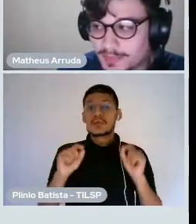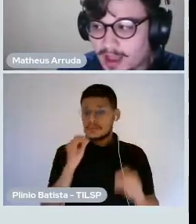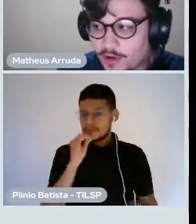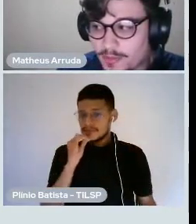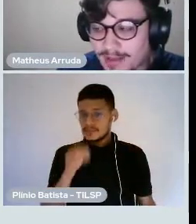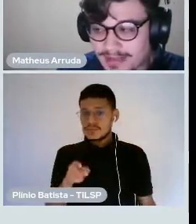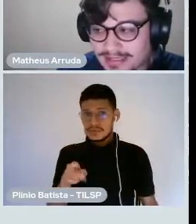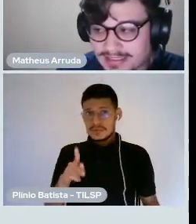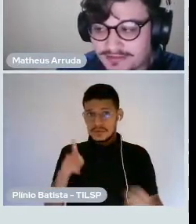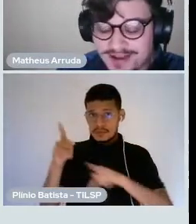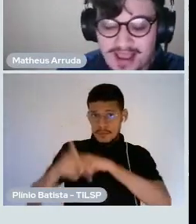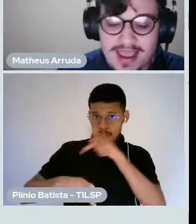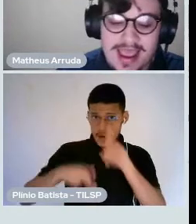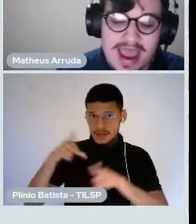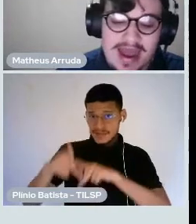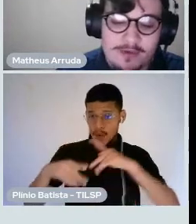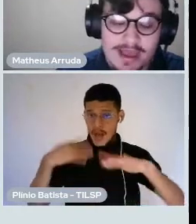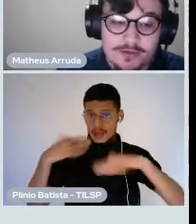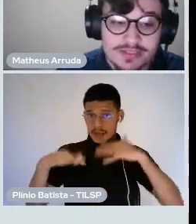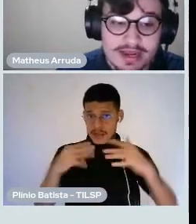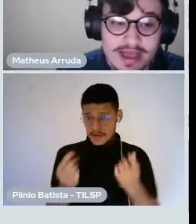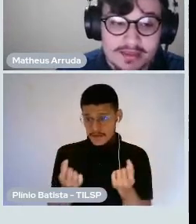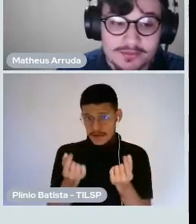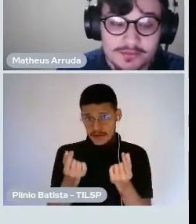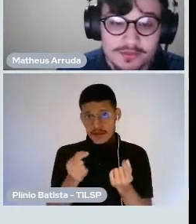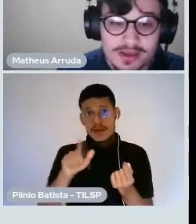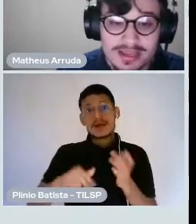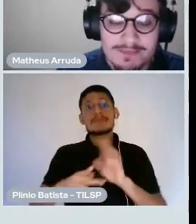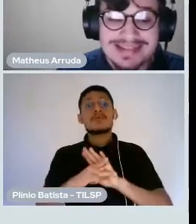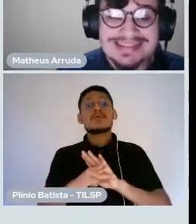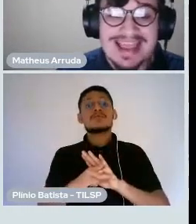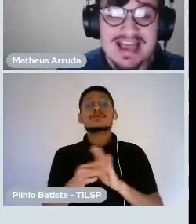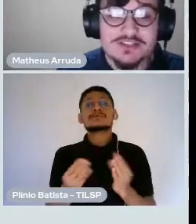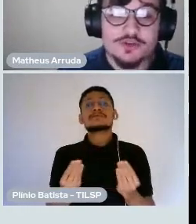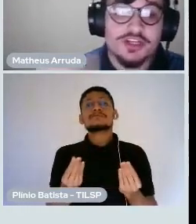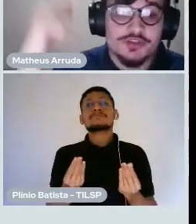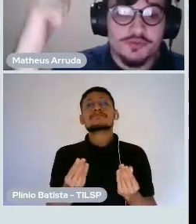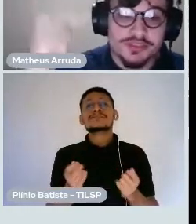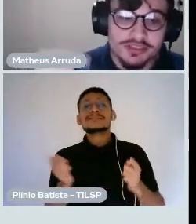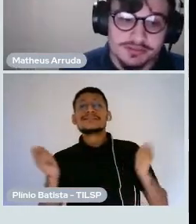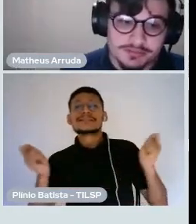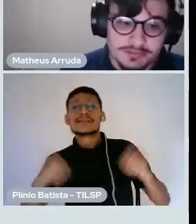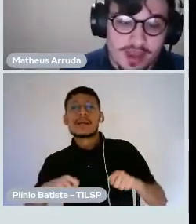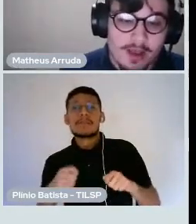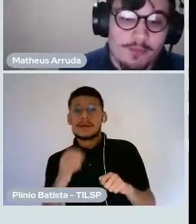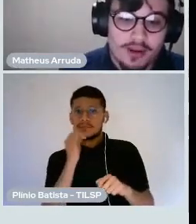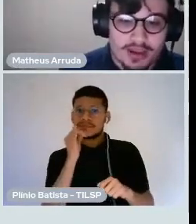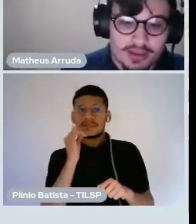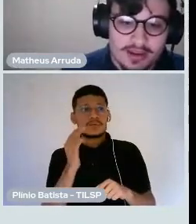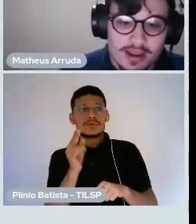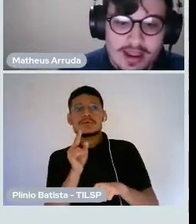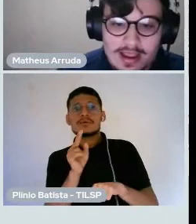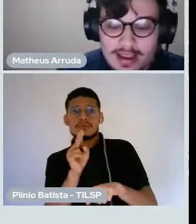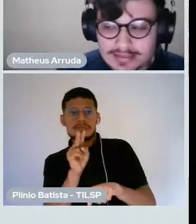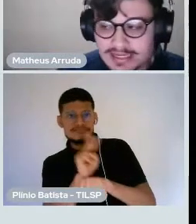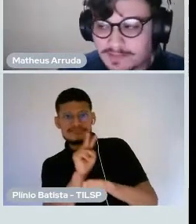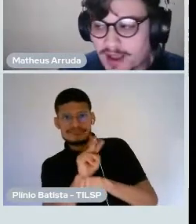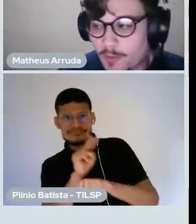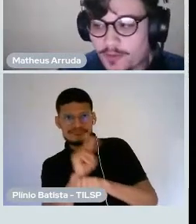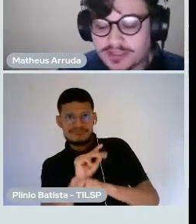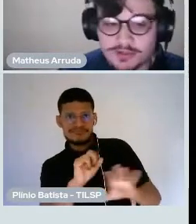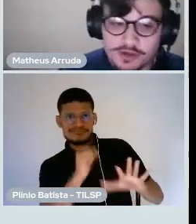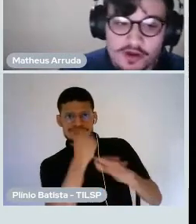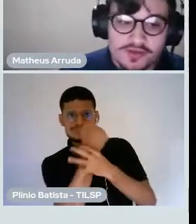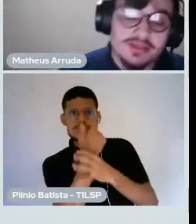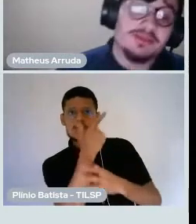população economicamente ativa, ela é o que é considerado que mantém as outras duas. Por quê? Se a gente